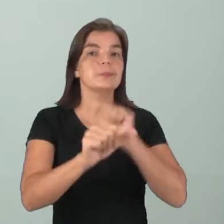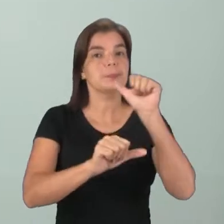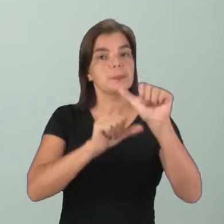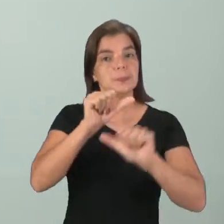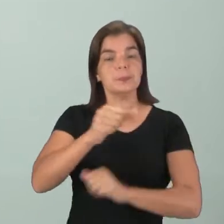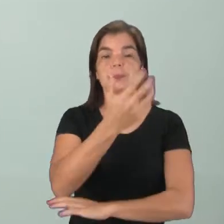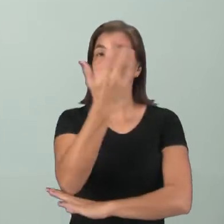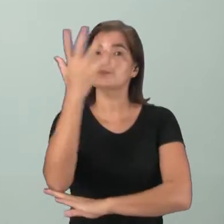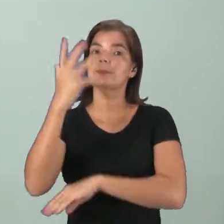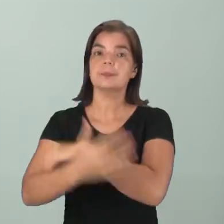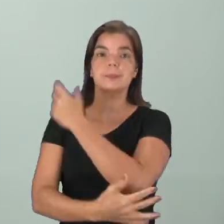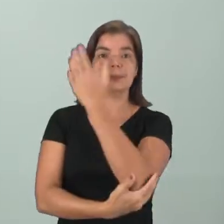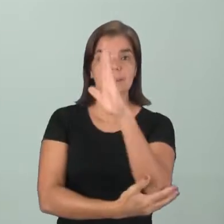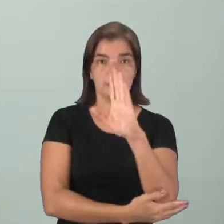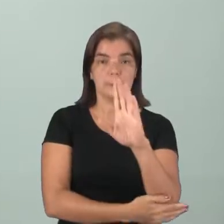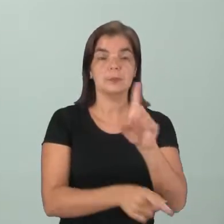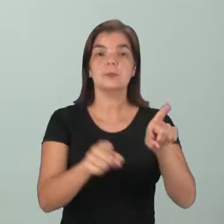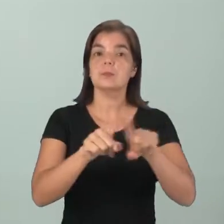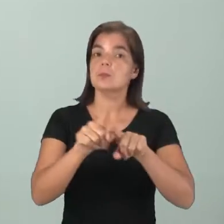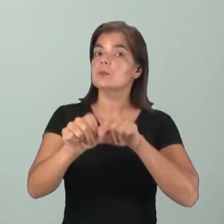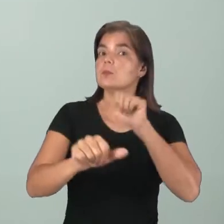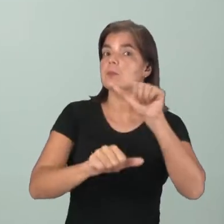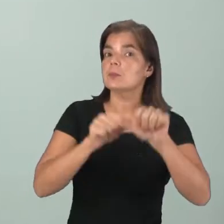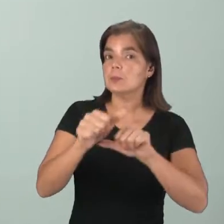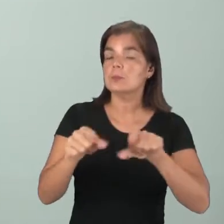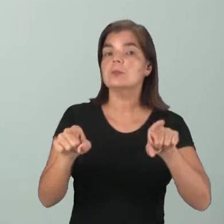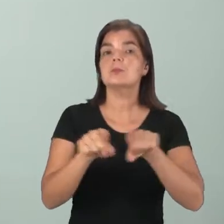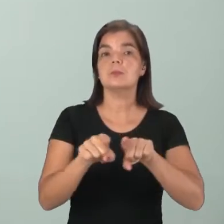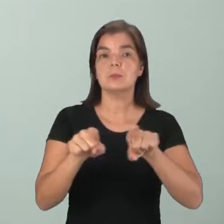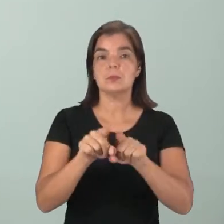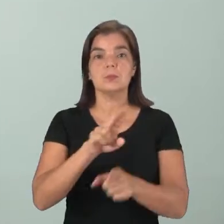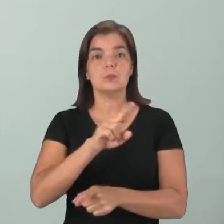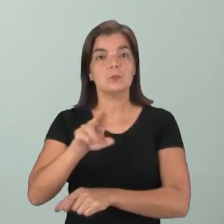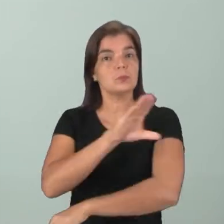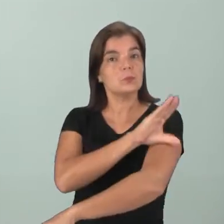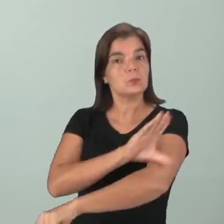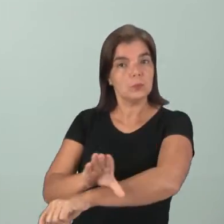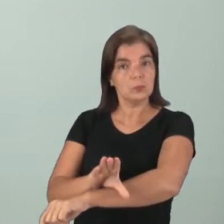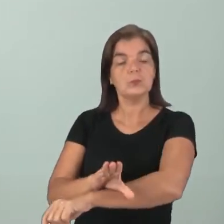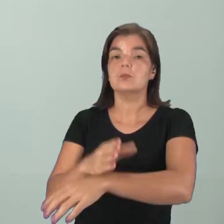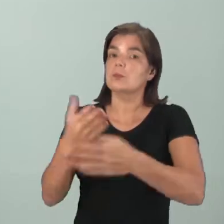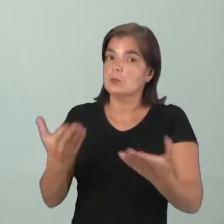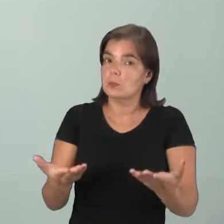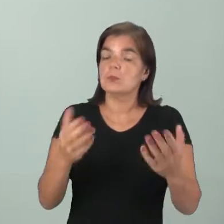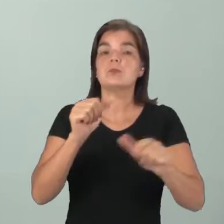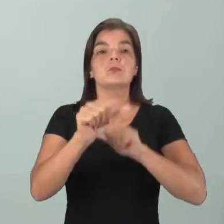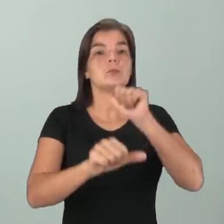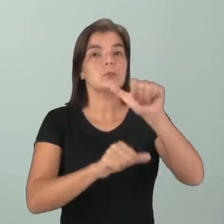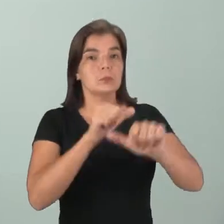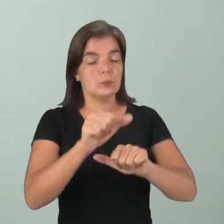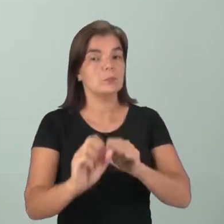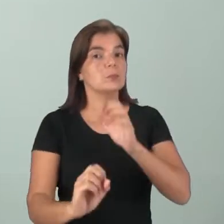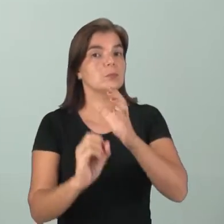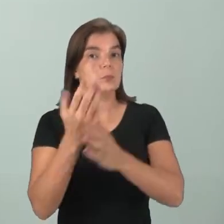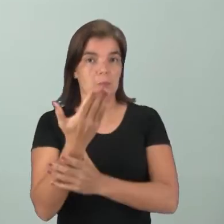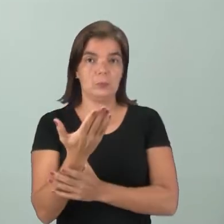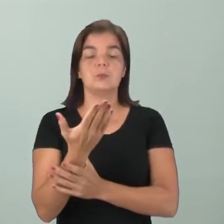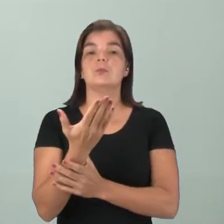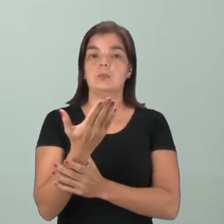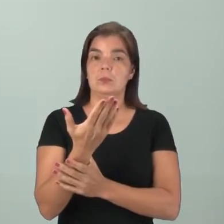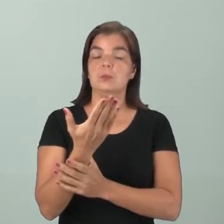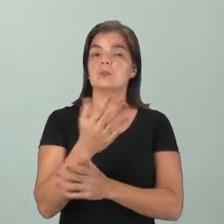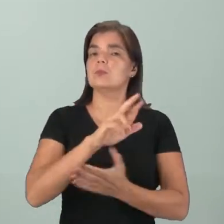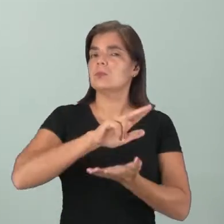homem, ele vai modificar a natureza. E essa modificação, ela é chamada de cultura, certo? Então essa